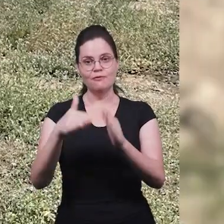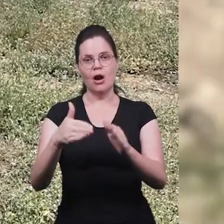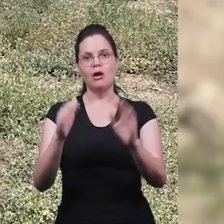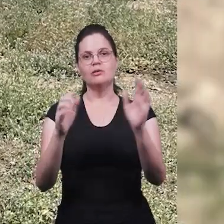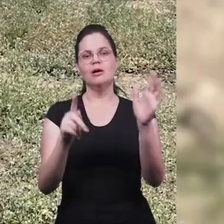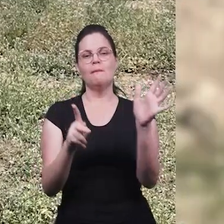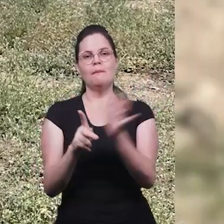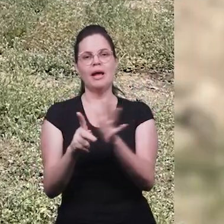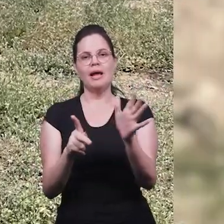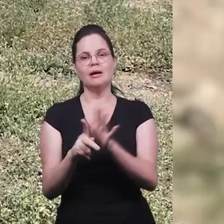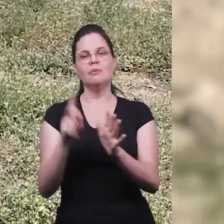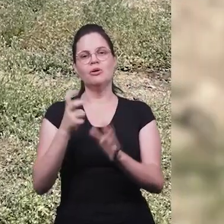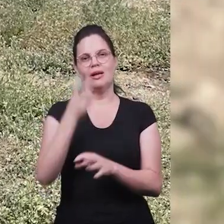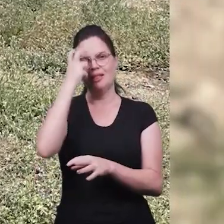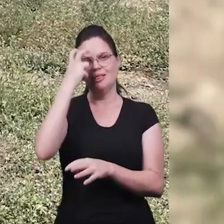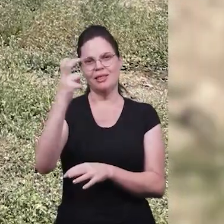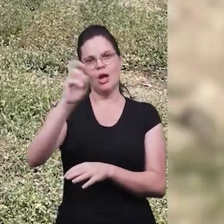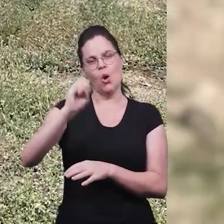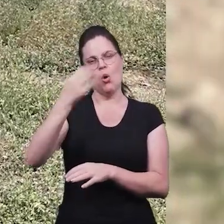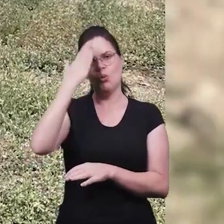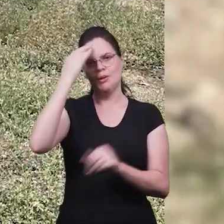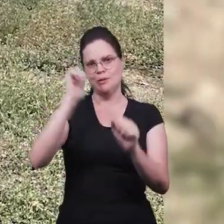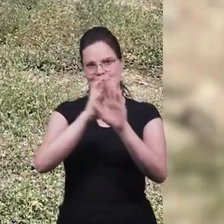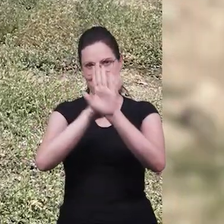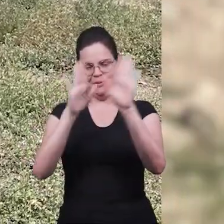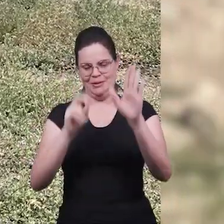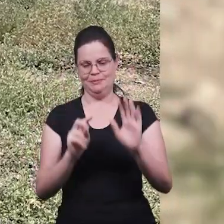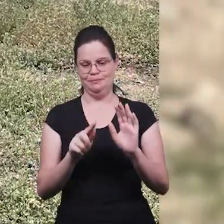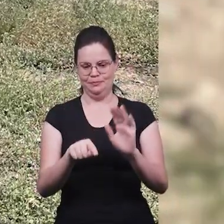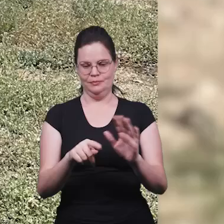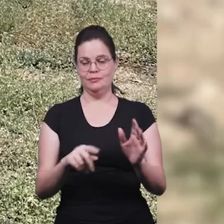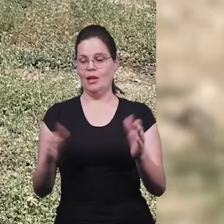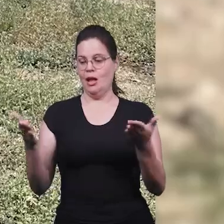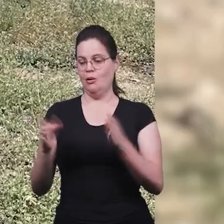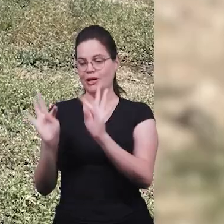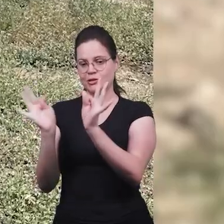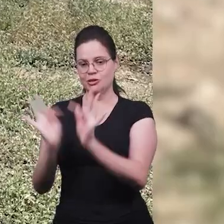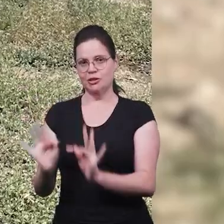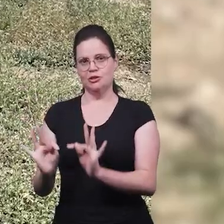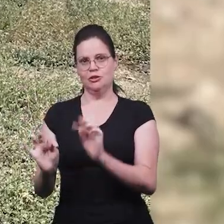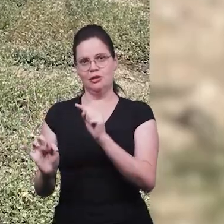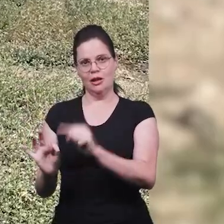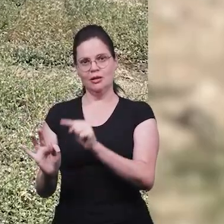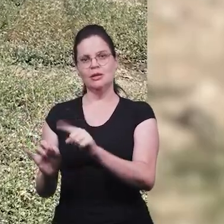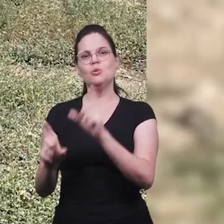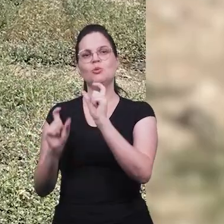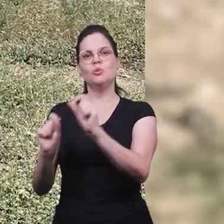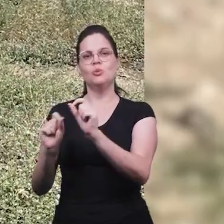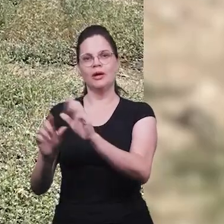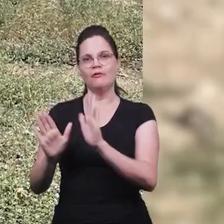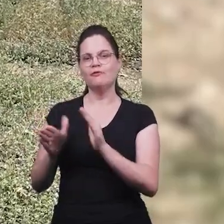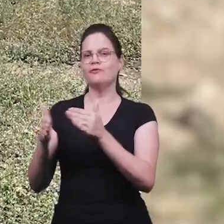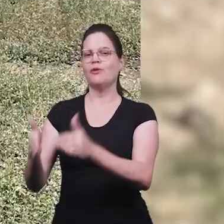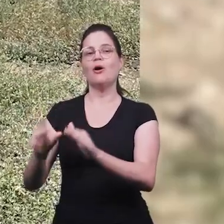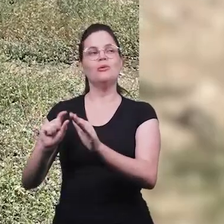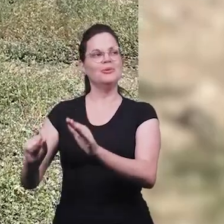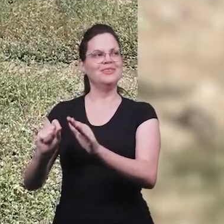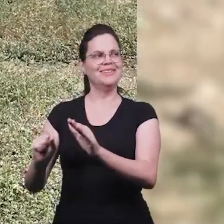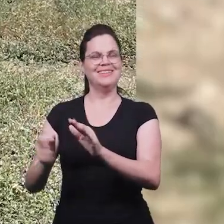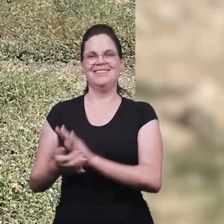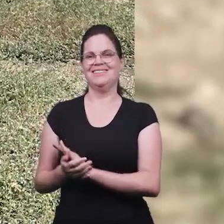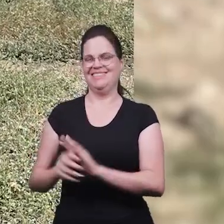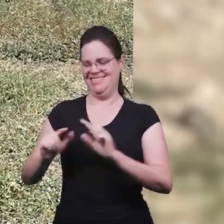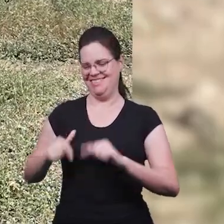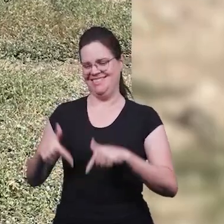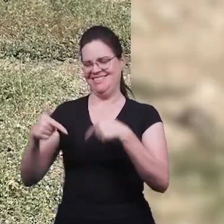terceiro, o Espírito de inteligência ou discernimento. E o quarto, que é exatamente esse que nós estamos nos referindo agora, a